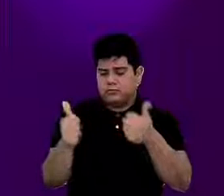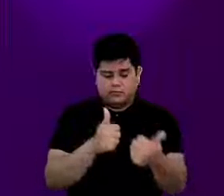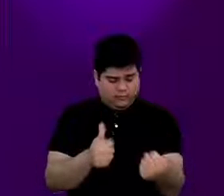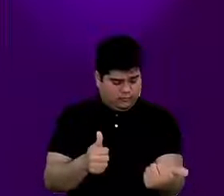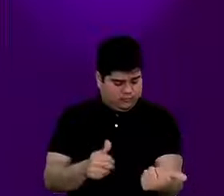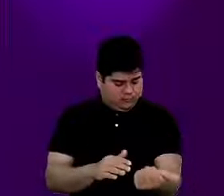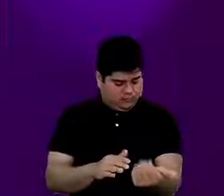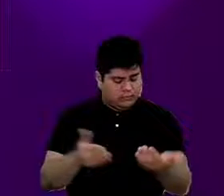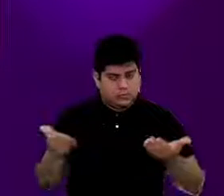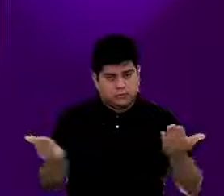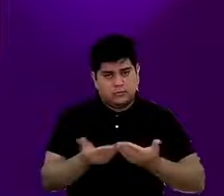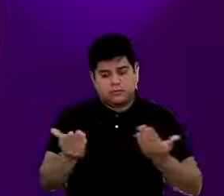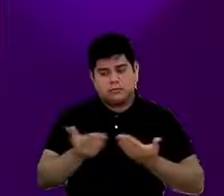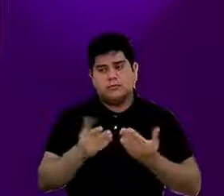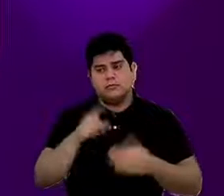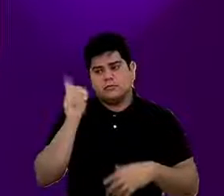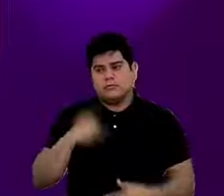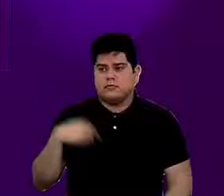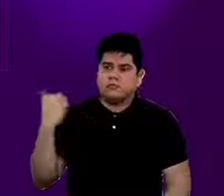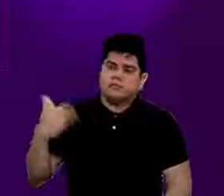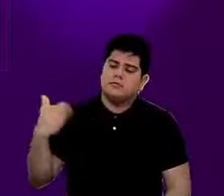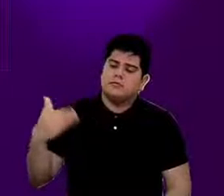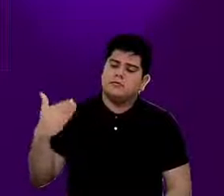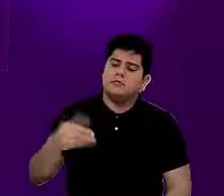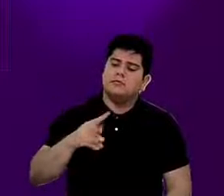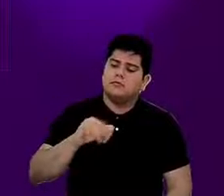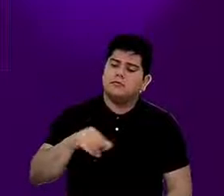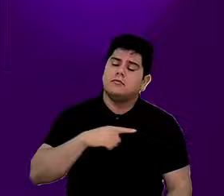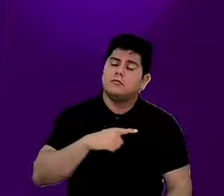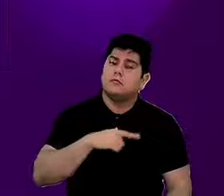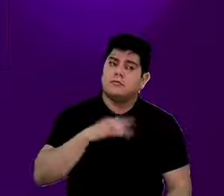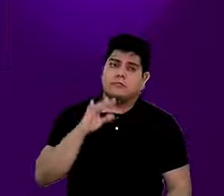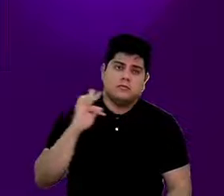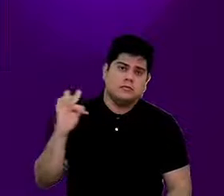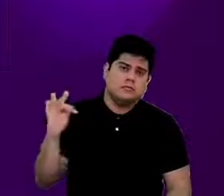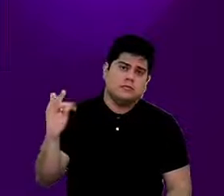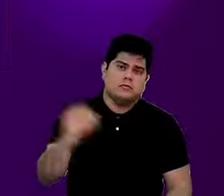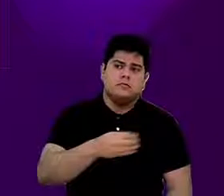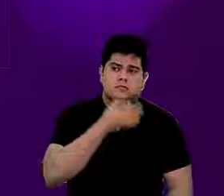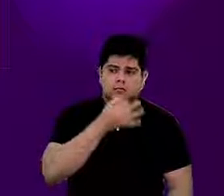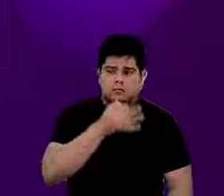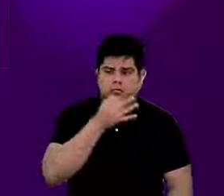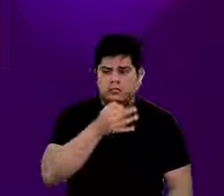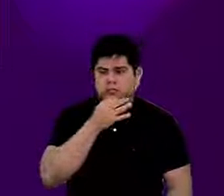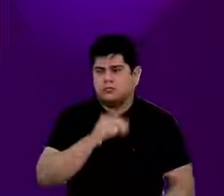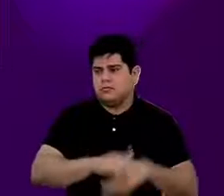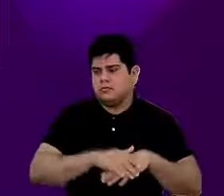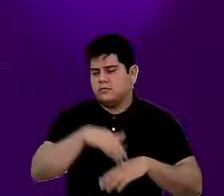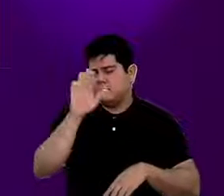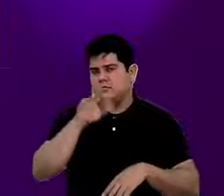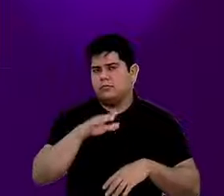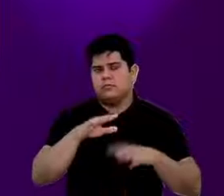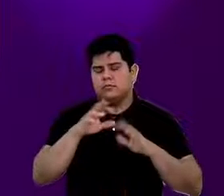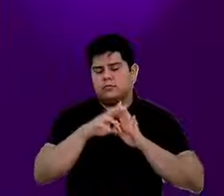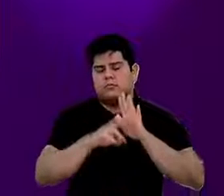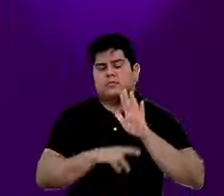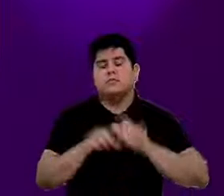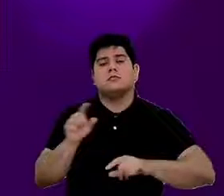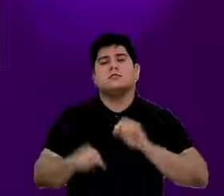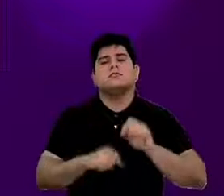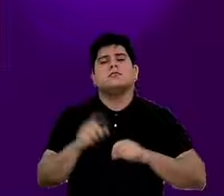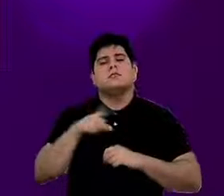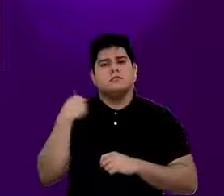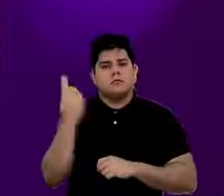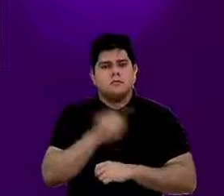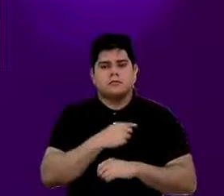gente traz, e é uma tendência que está, inclusive, em todas as recomendações mais atuais das nossas diretrizes, que a gente